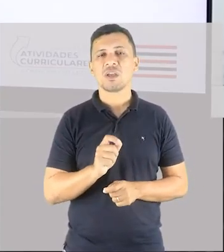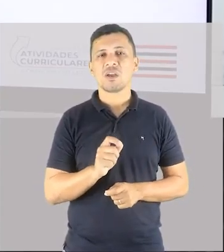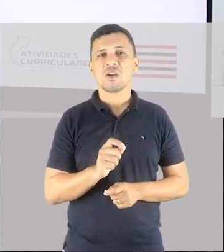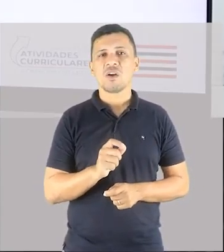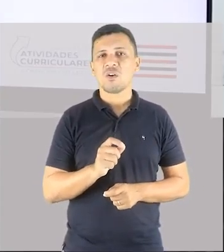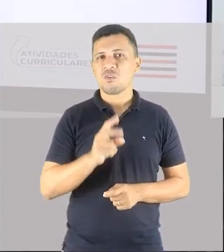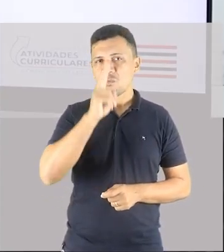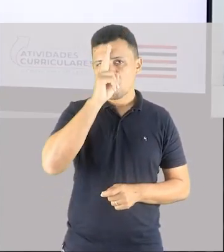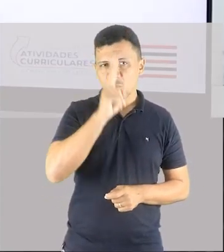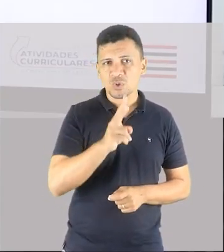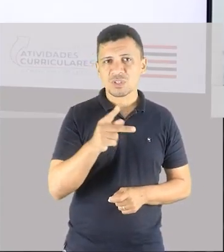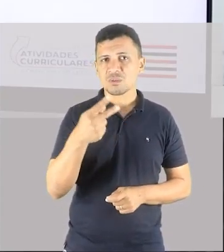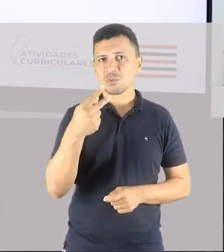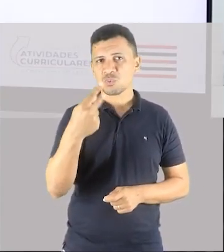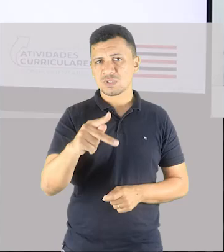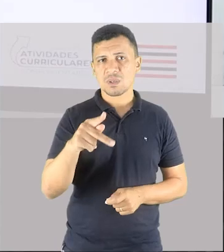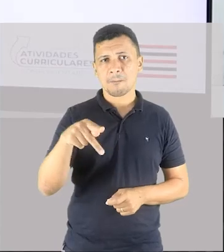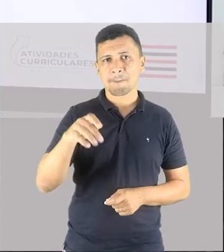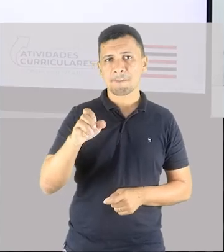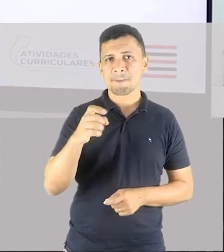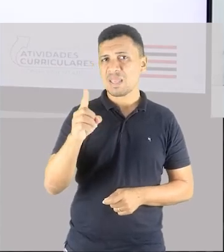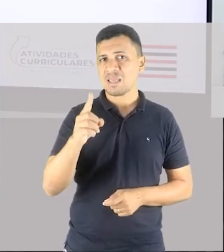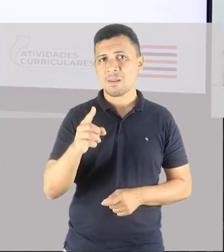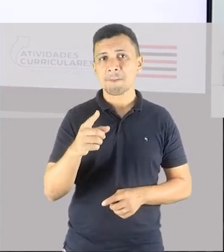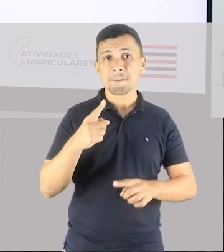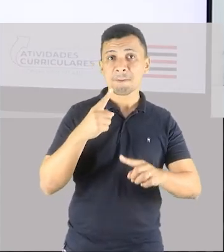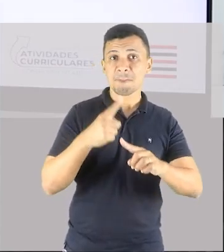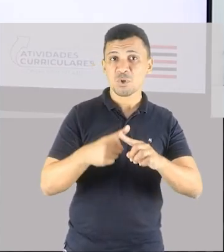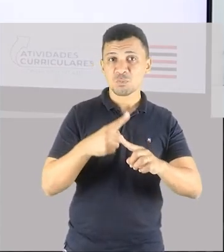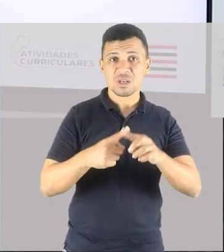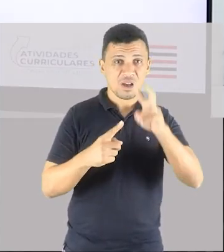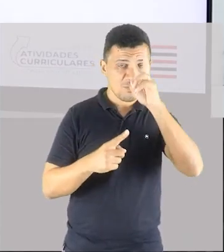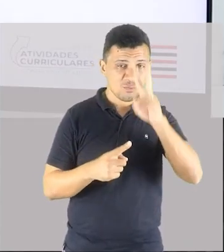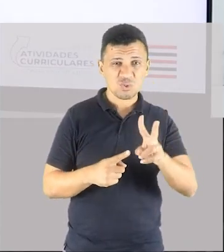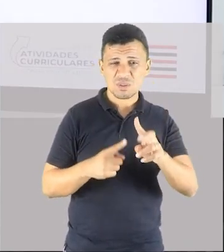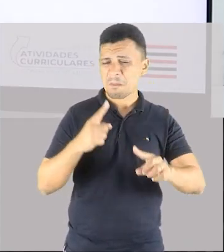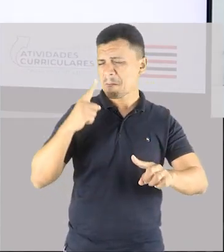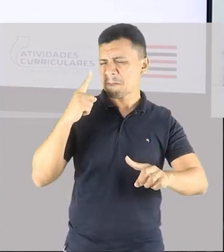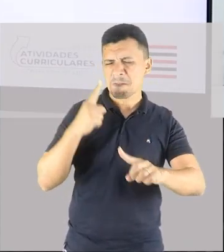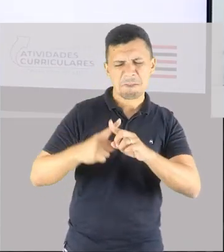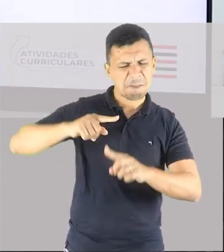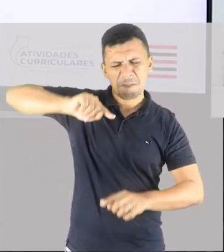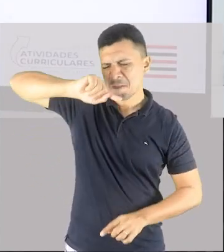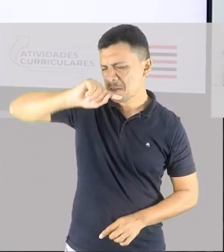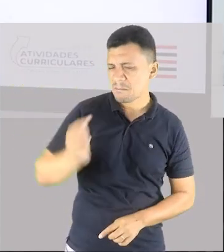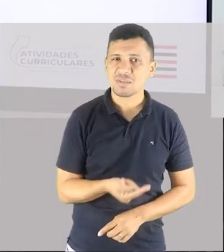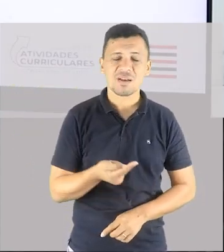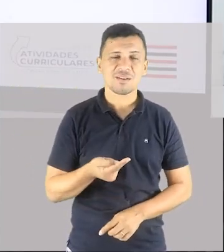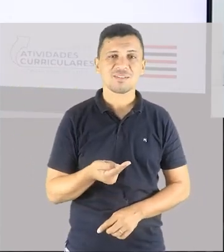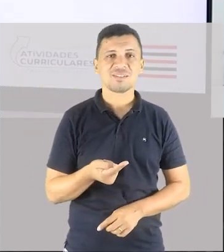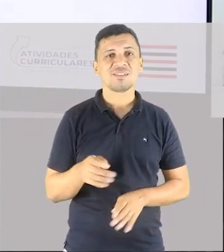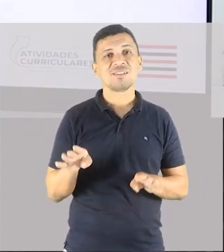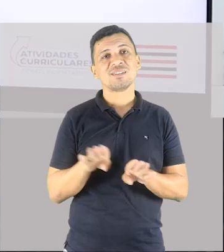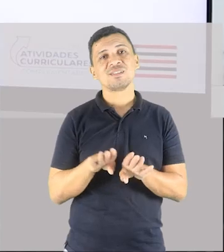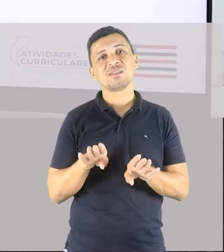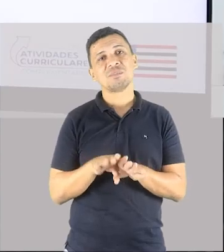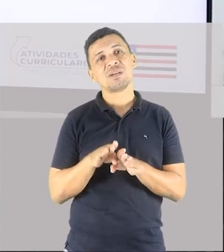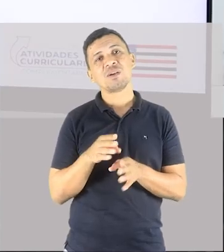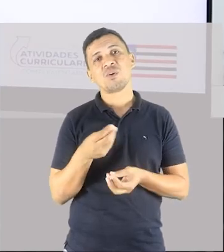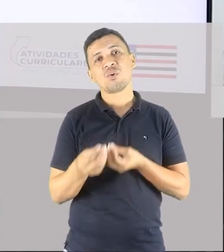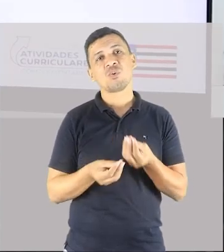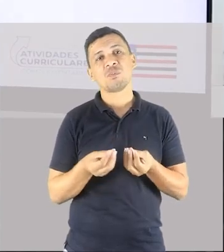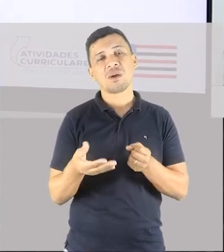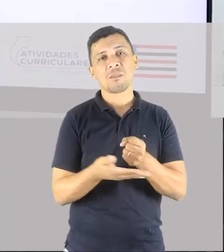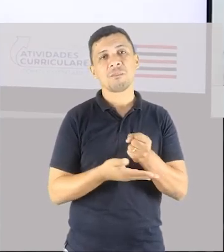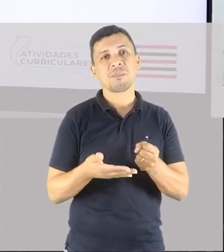seu pé por milhares de vezes. E esse dispositivo, a base de funcionamento dele é a da